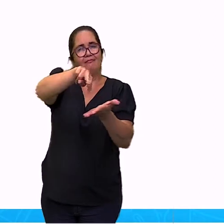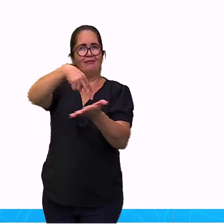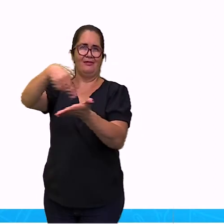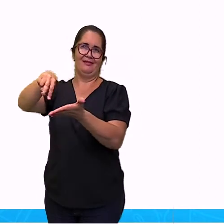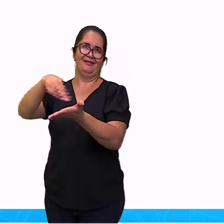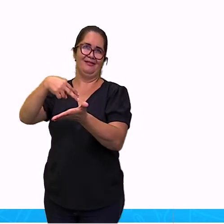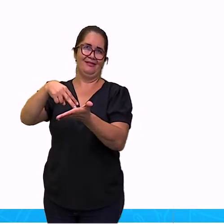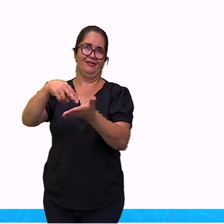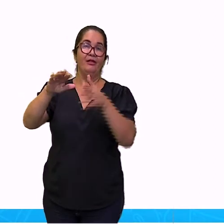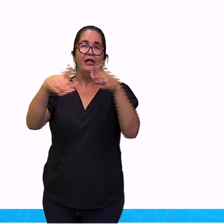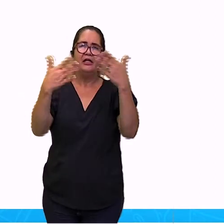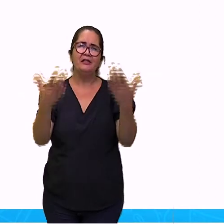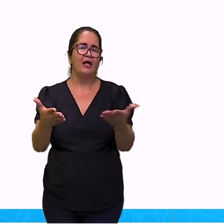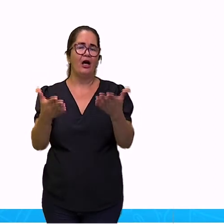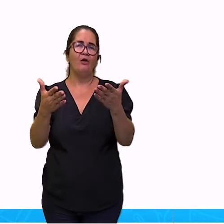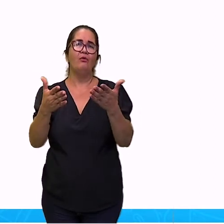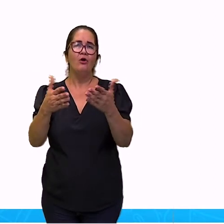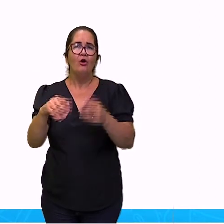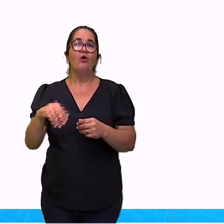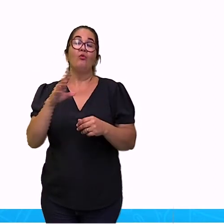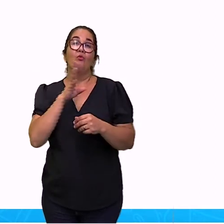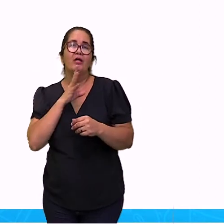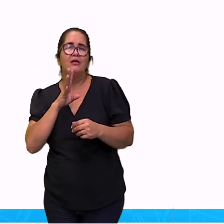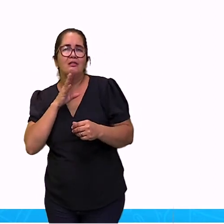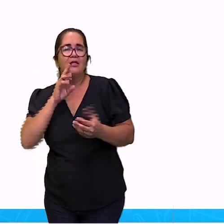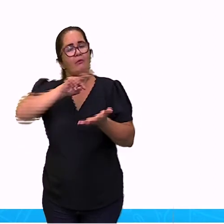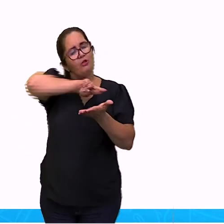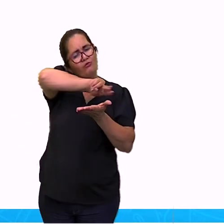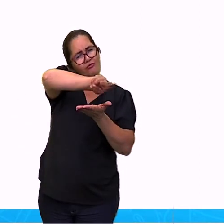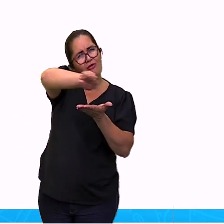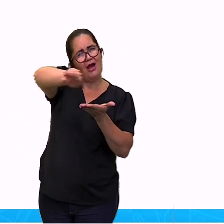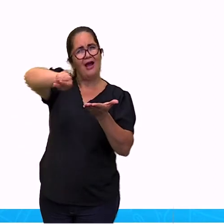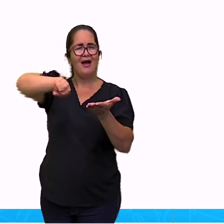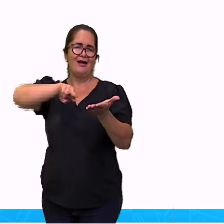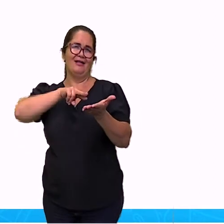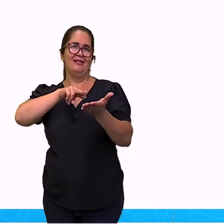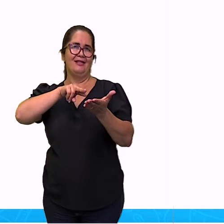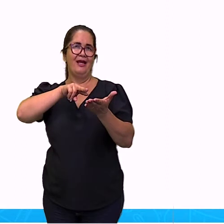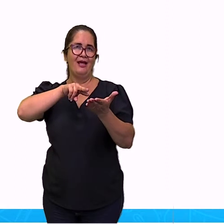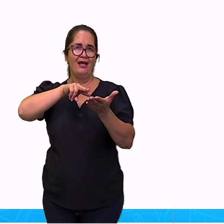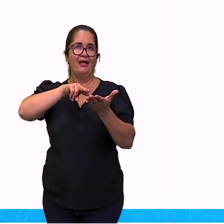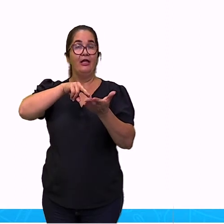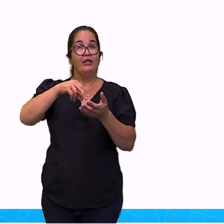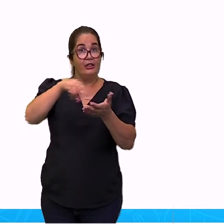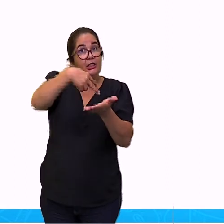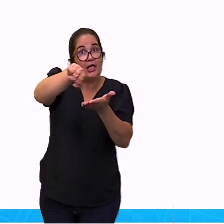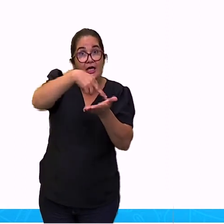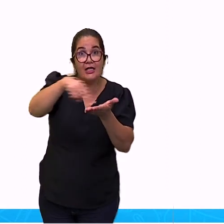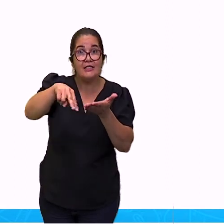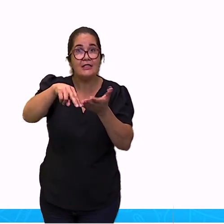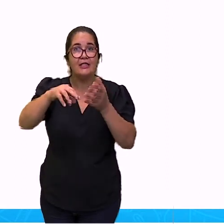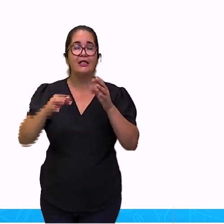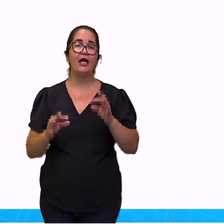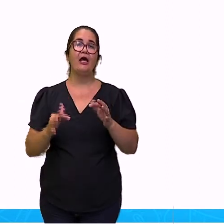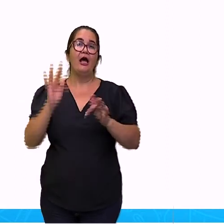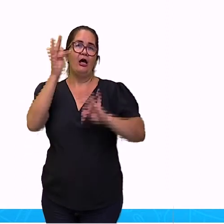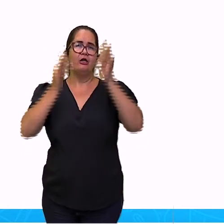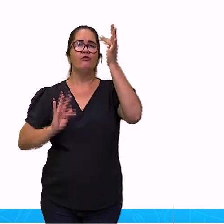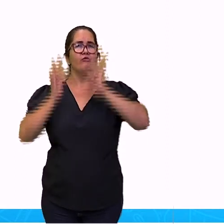muito danças indígenas, as danças folclóricas. Já as formas mais eruditas foram introduzidas